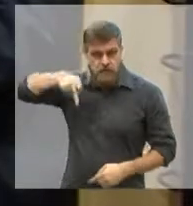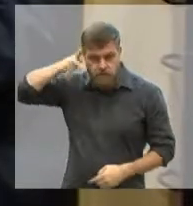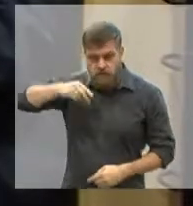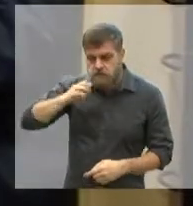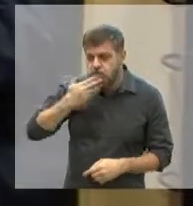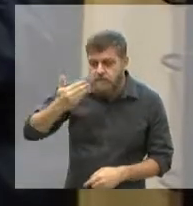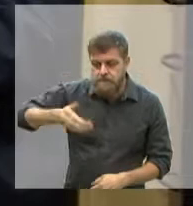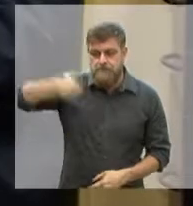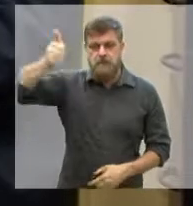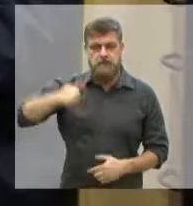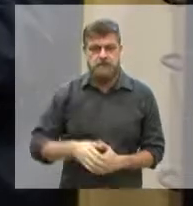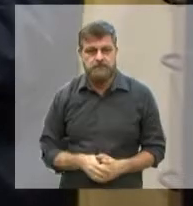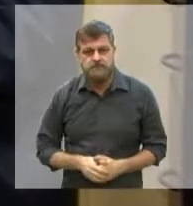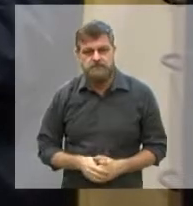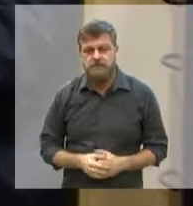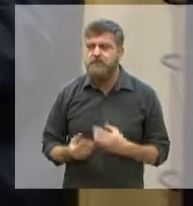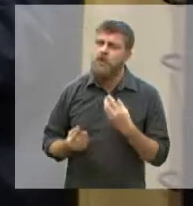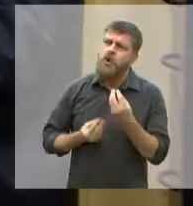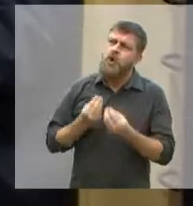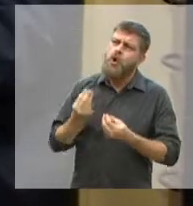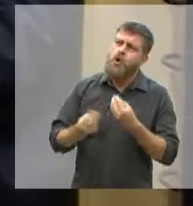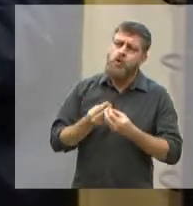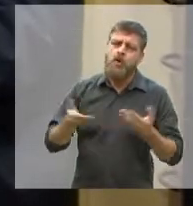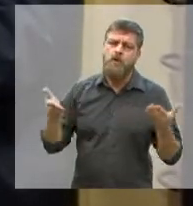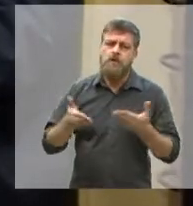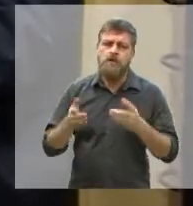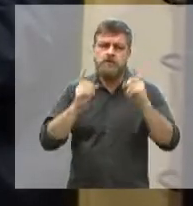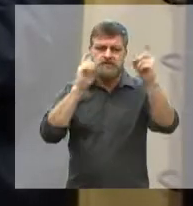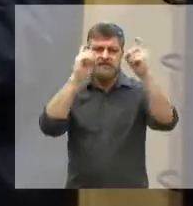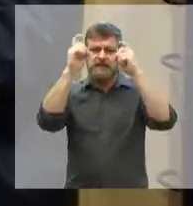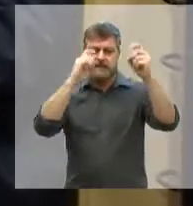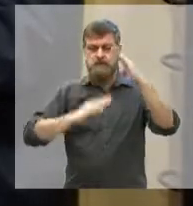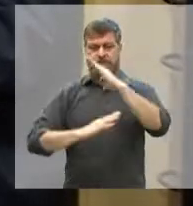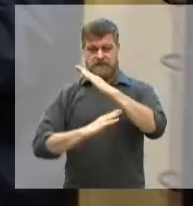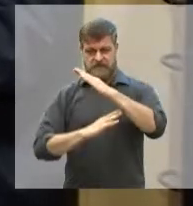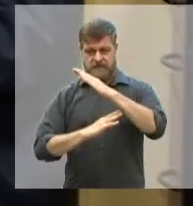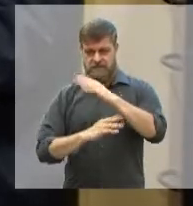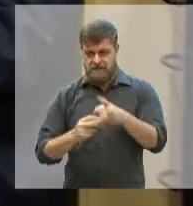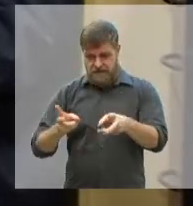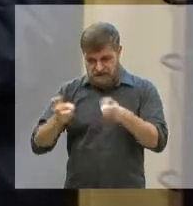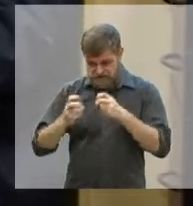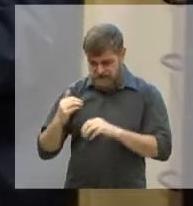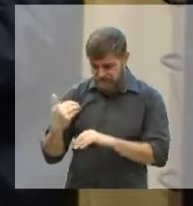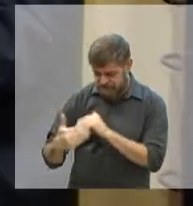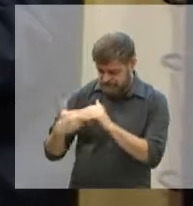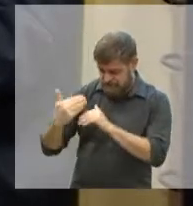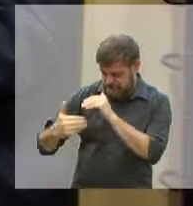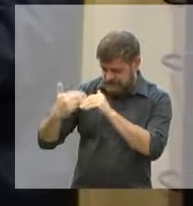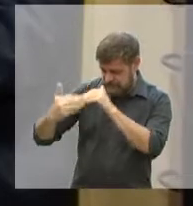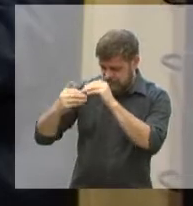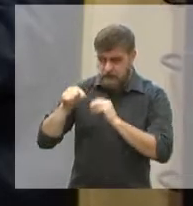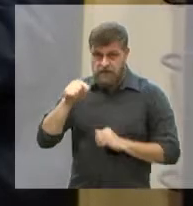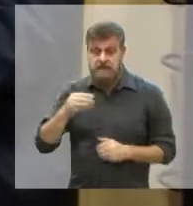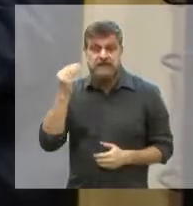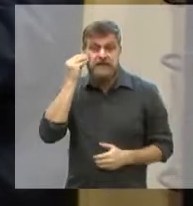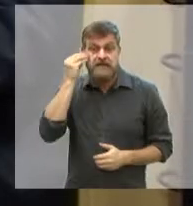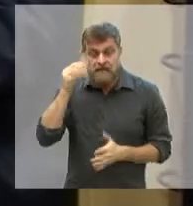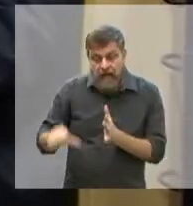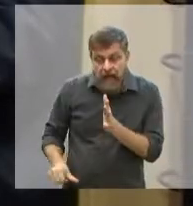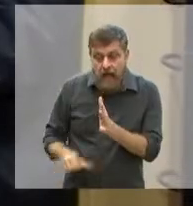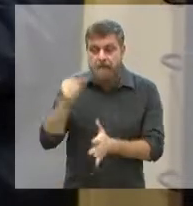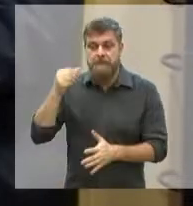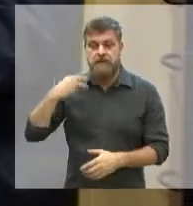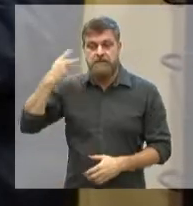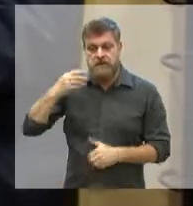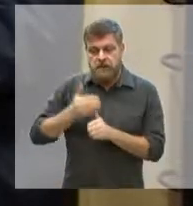aí melhorar a política pública. Como que é hoje na sessão? O senhor vê aí um avanço, uma evolução do seu primeiro mandato para agora? Como